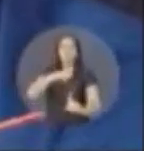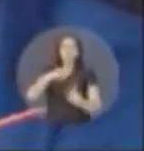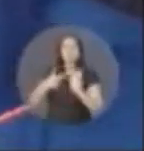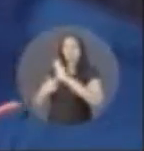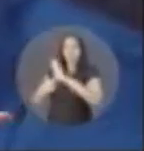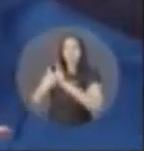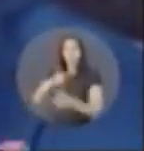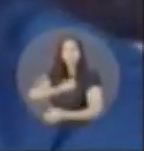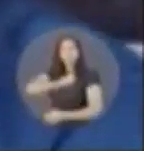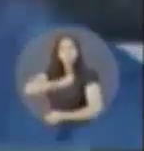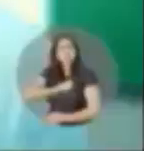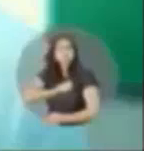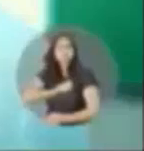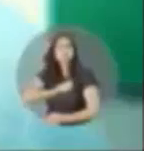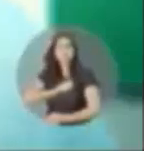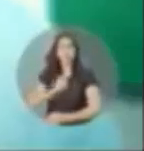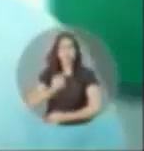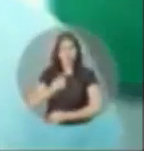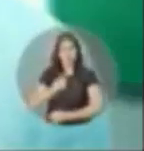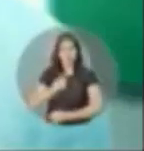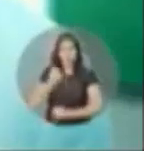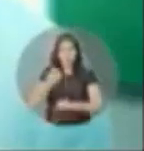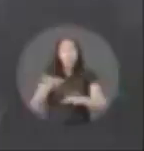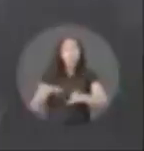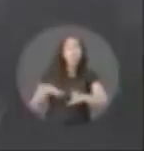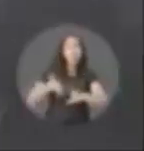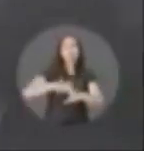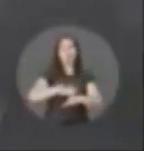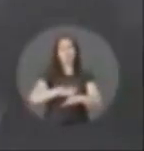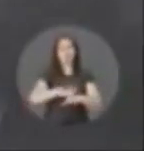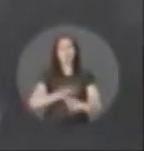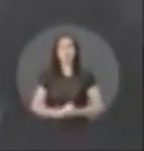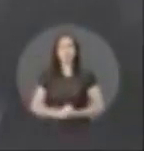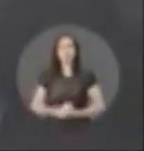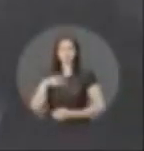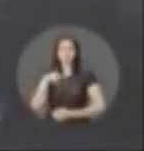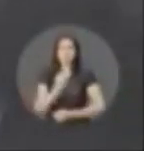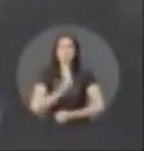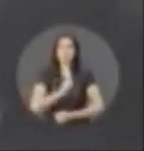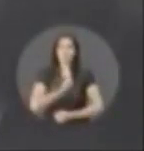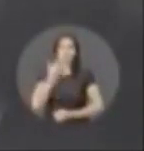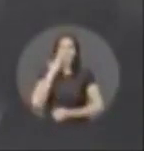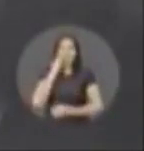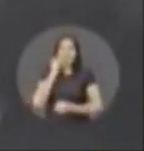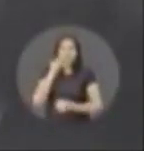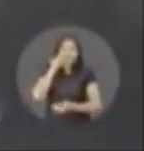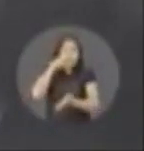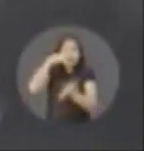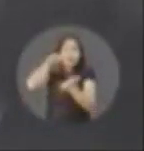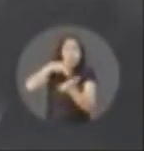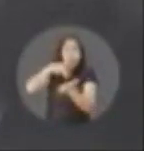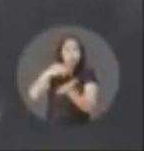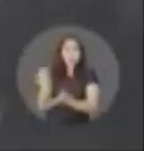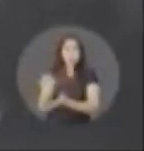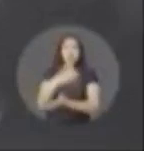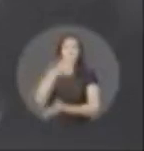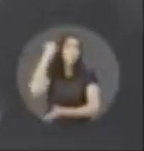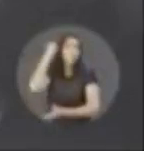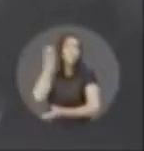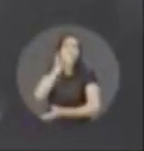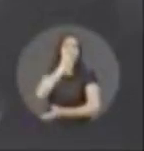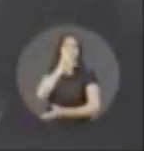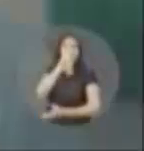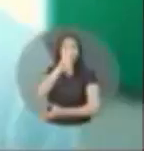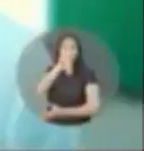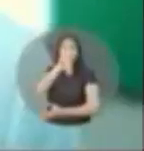Eu preciso ser incluído. Temos feito a lição de casa. Basta ver a nota mais recente de Cuiabá do INDEB, Índice de Desenvolvimento da